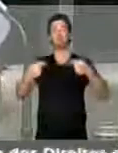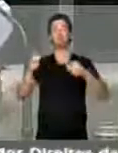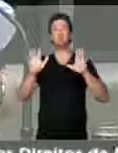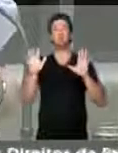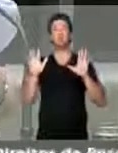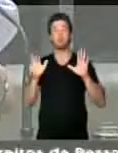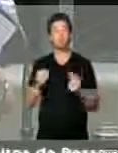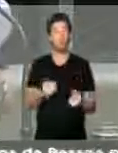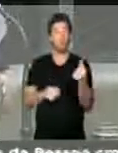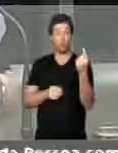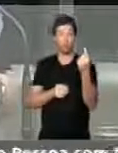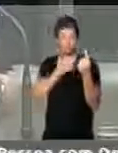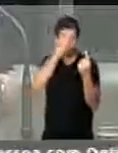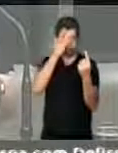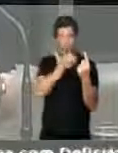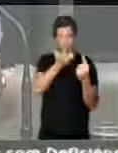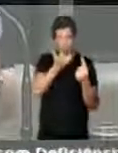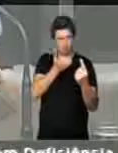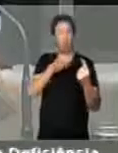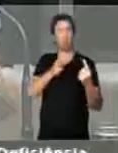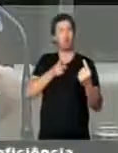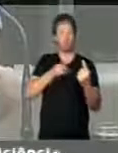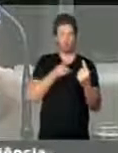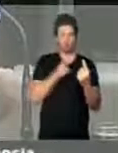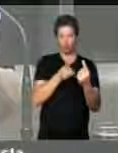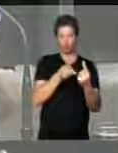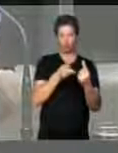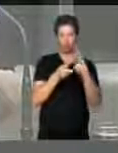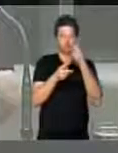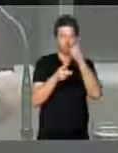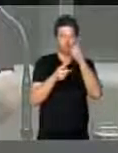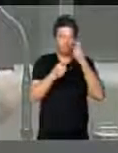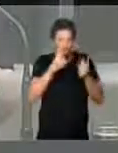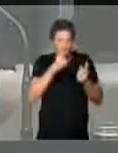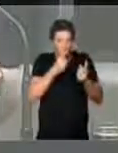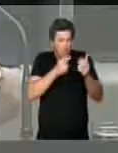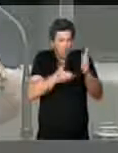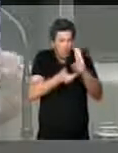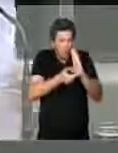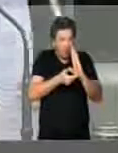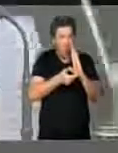lado, estão os que querem a continuidade de uma Câmara